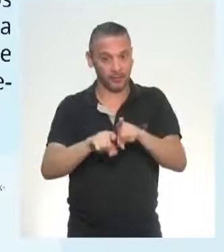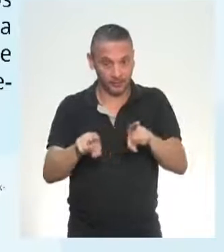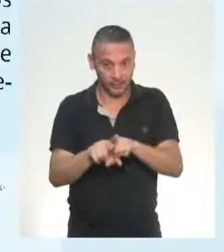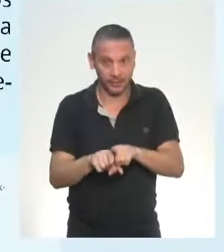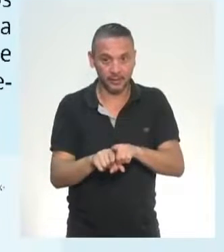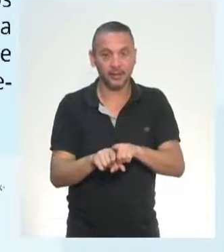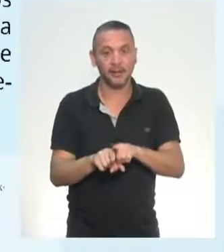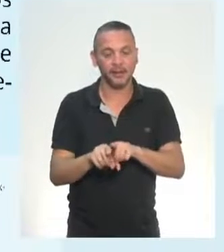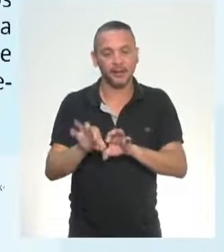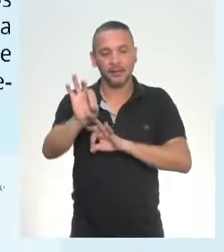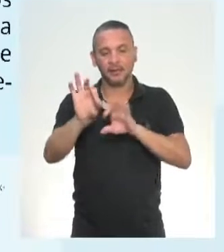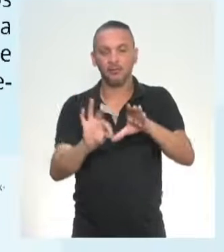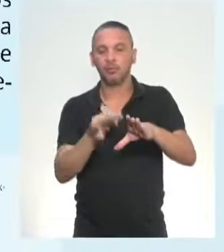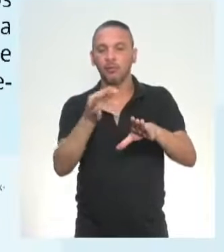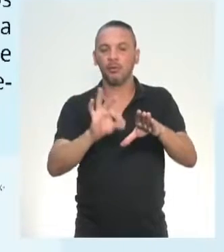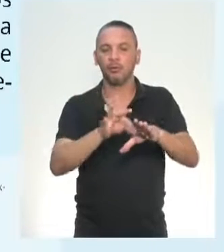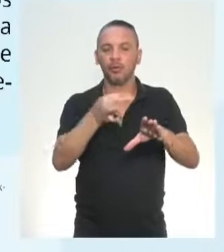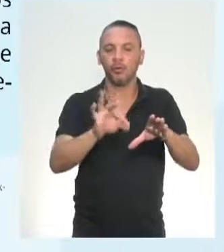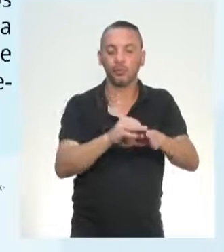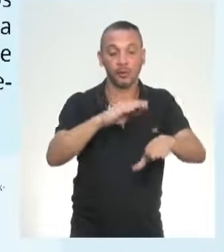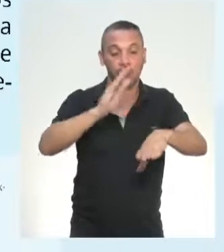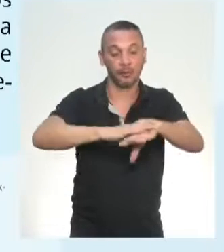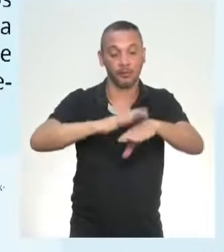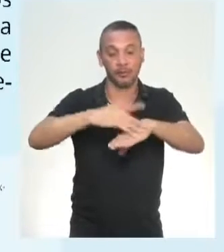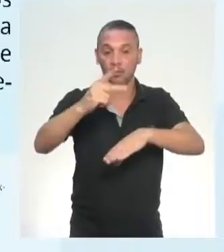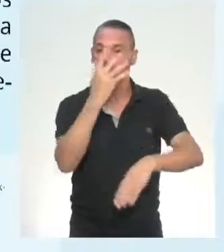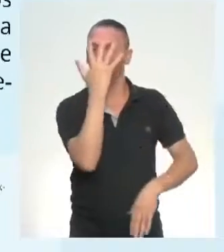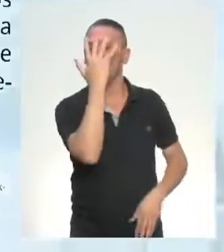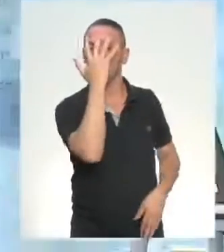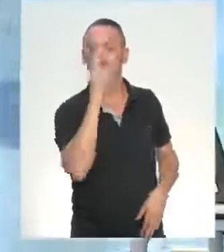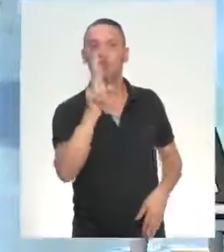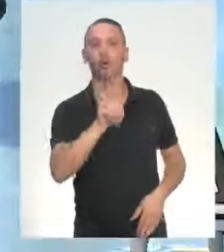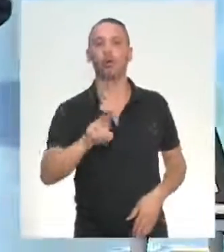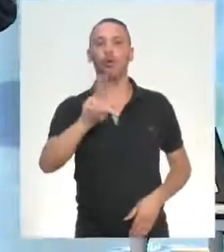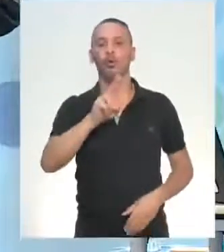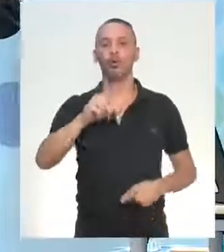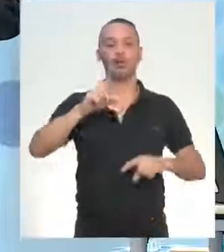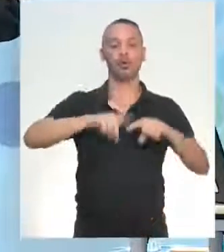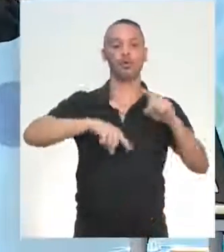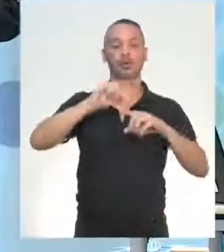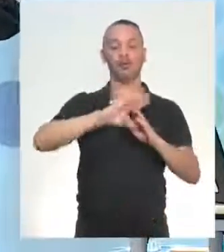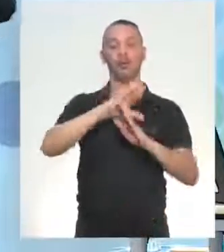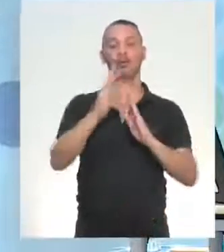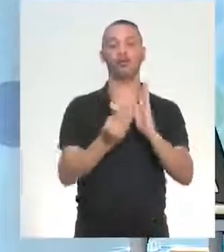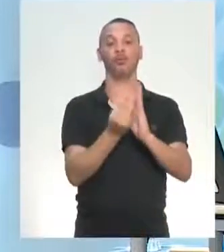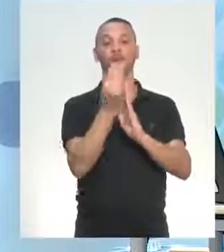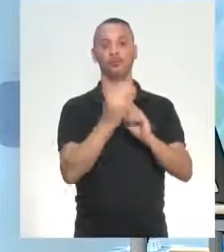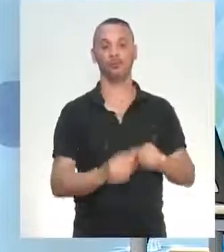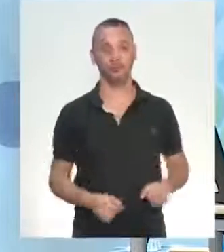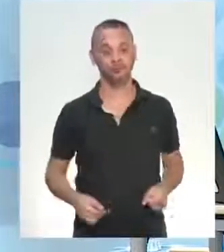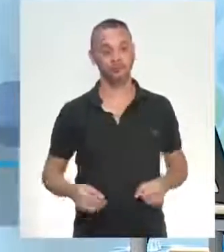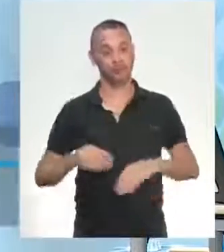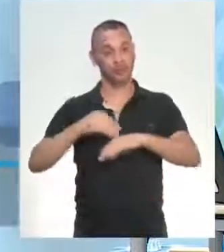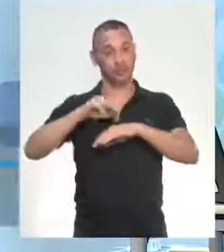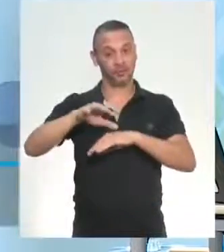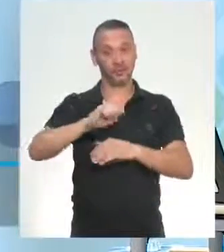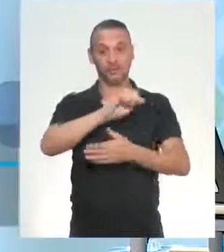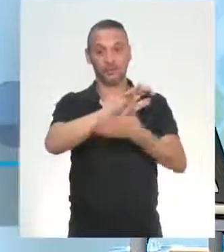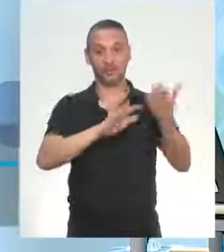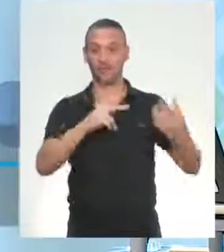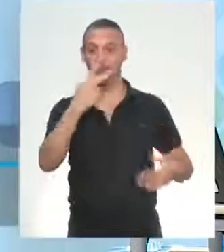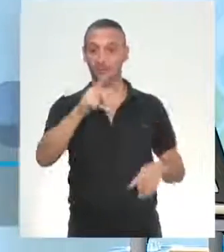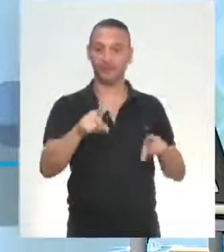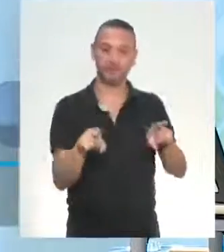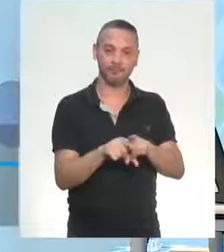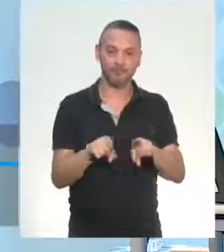anterior, confeccione uma máscara utilizando materiais recicláveis. Fica aí, então, o desafio